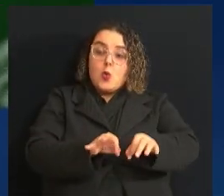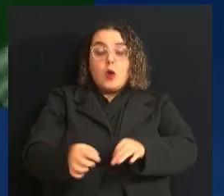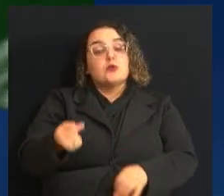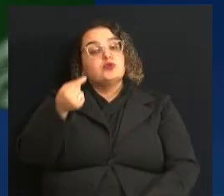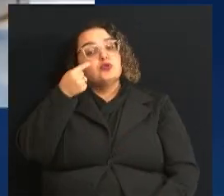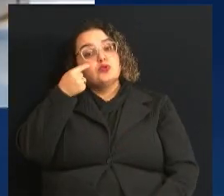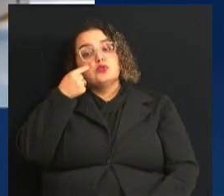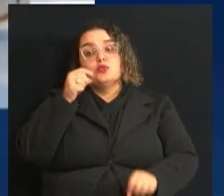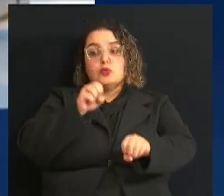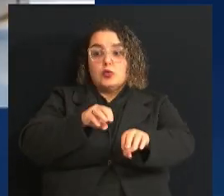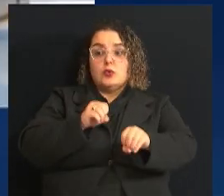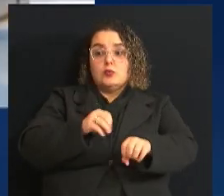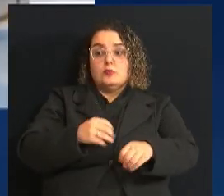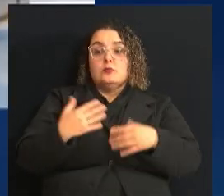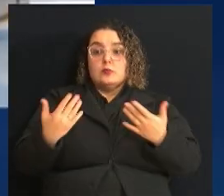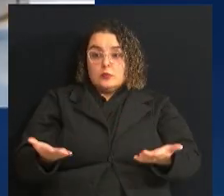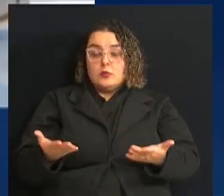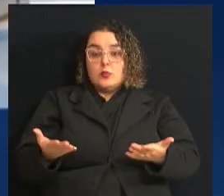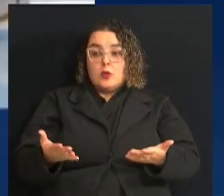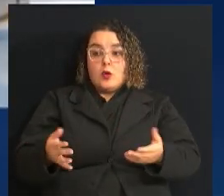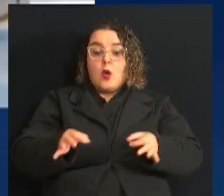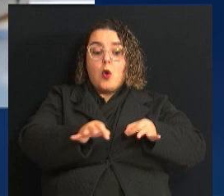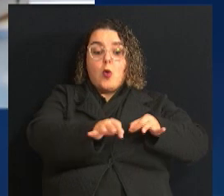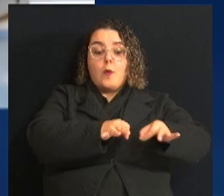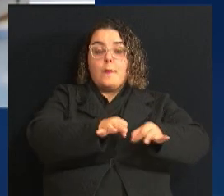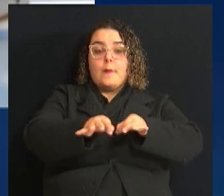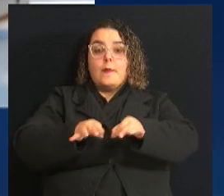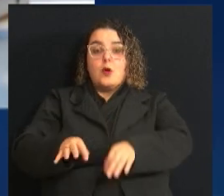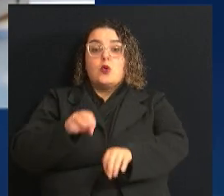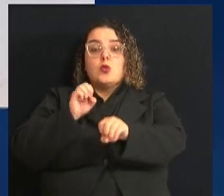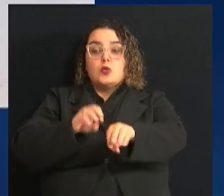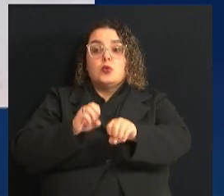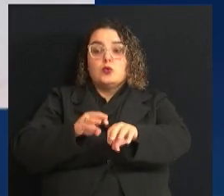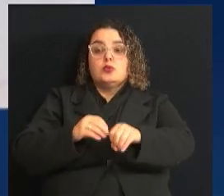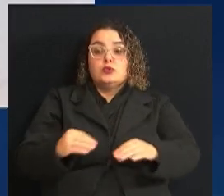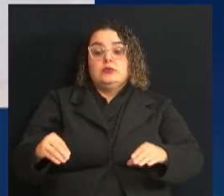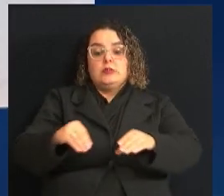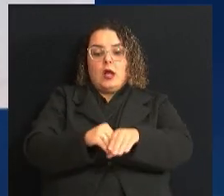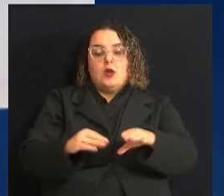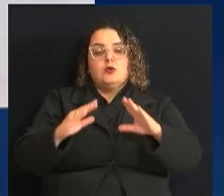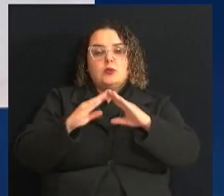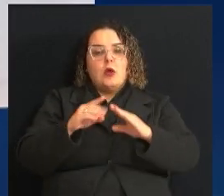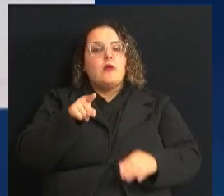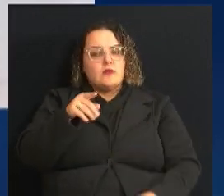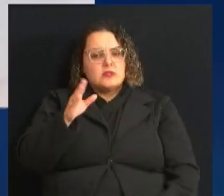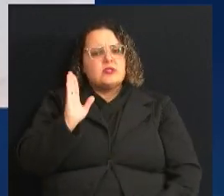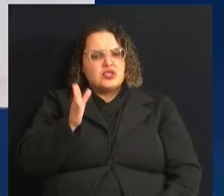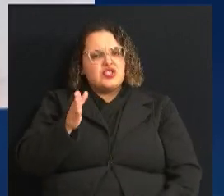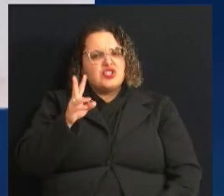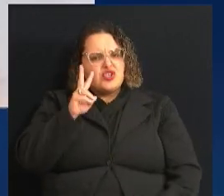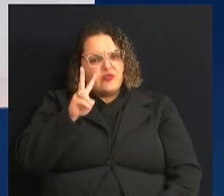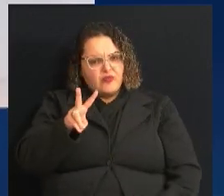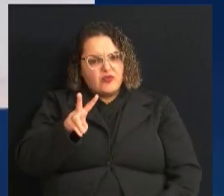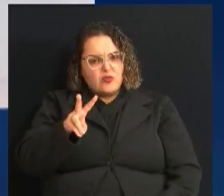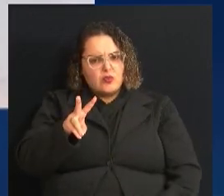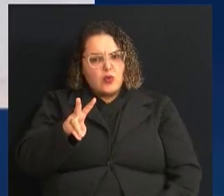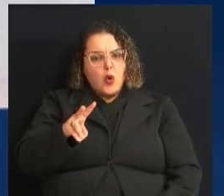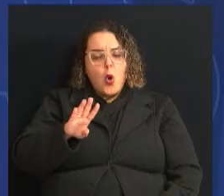na Educação aborda o projeto Educação Domiciliar. Você já ouviu falar no